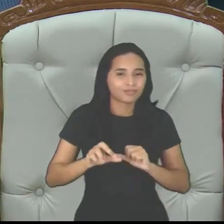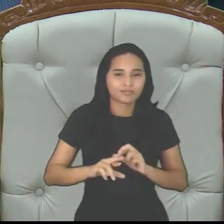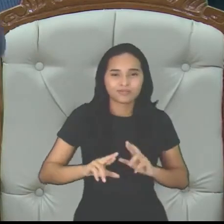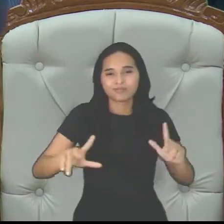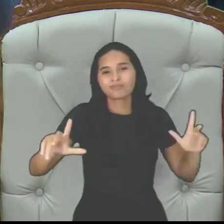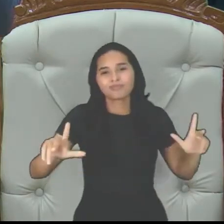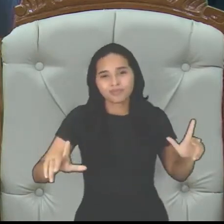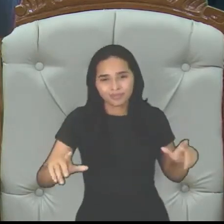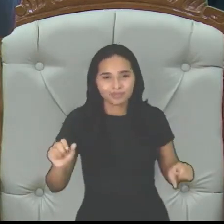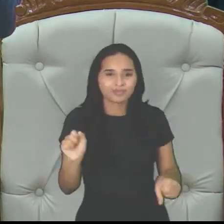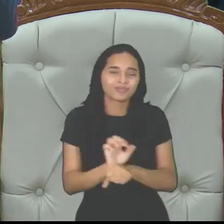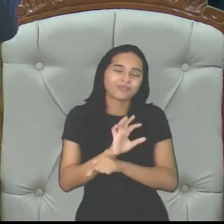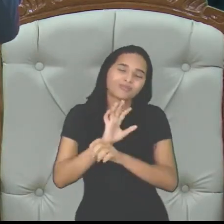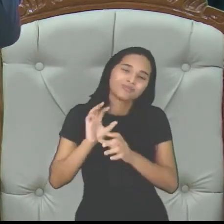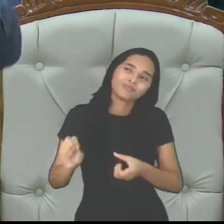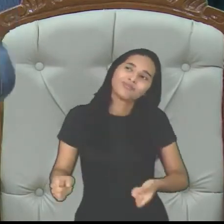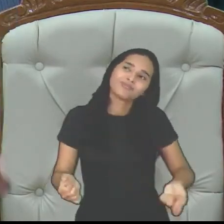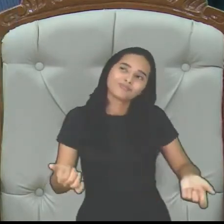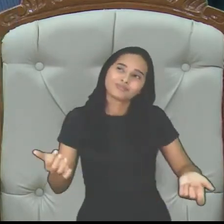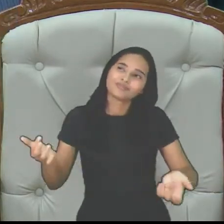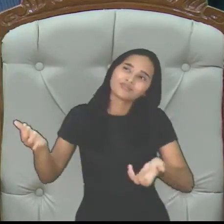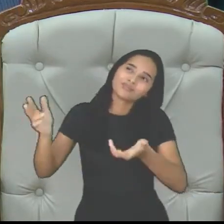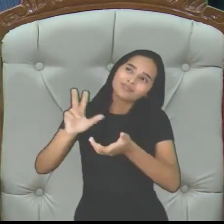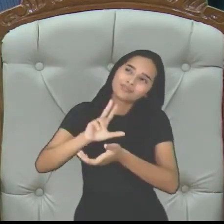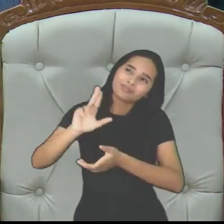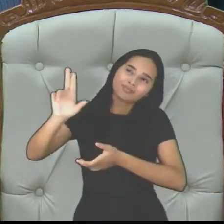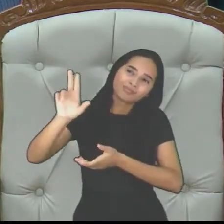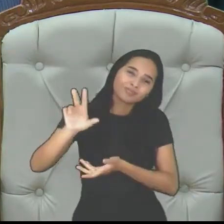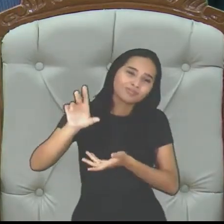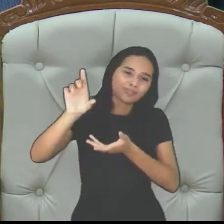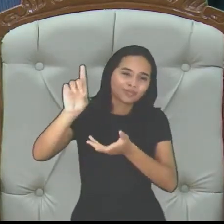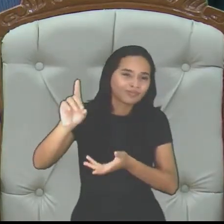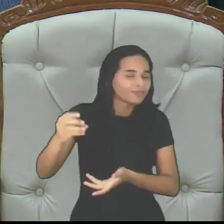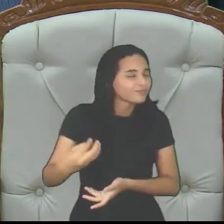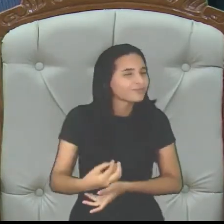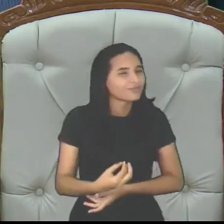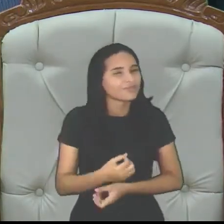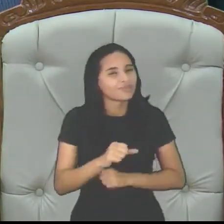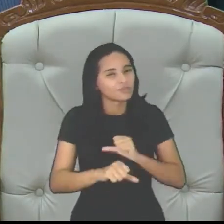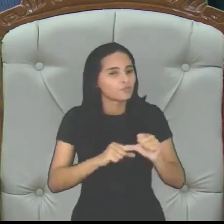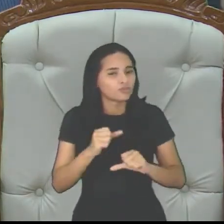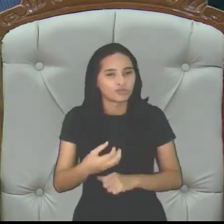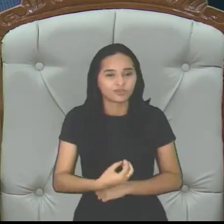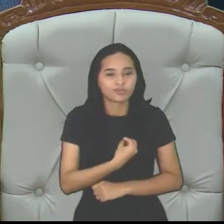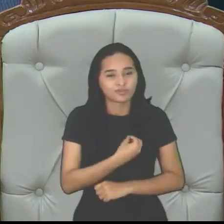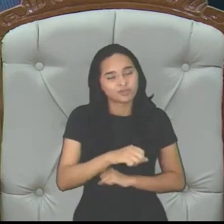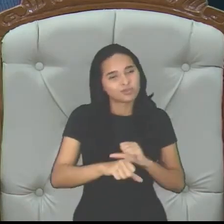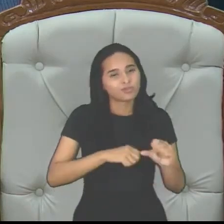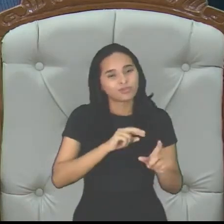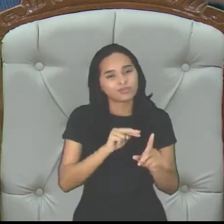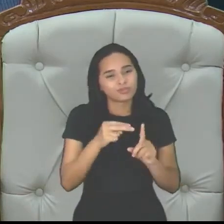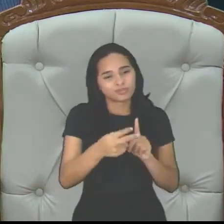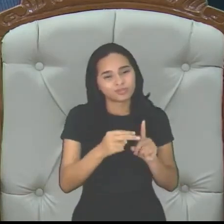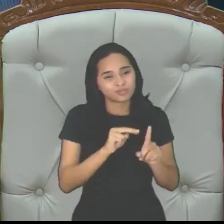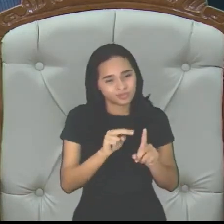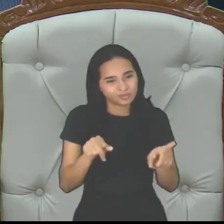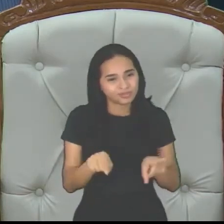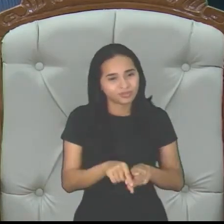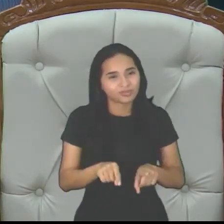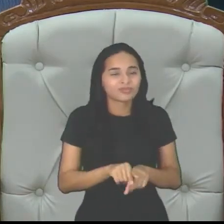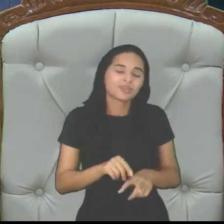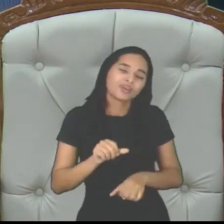mesma. Glória seja dada ao nome daquele que muda a vida, que muda a perspectiva e que muda